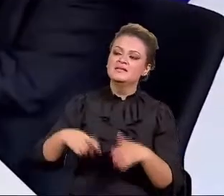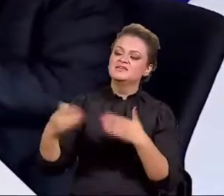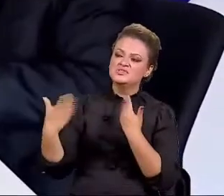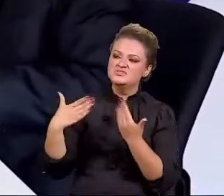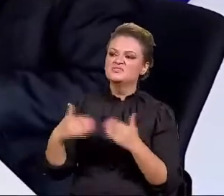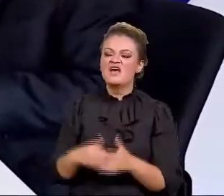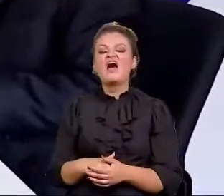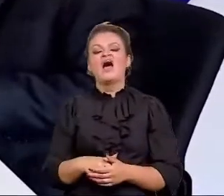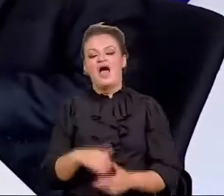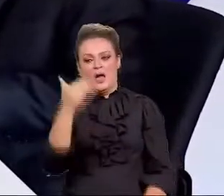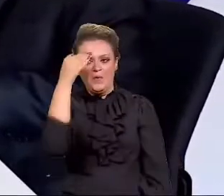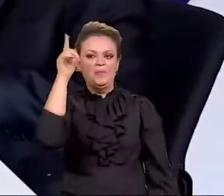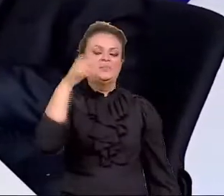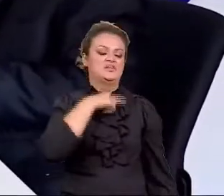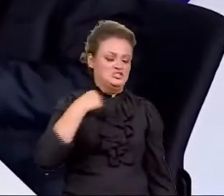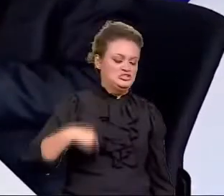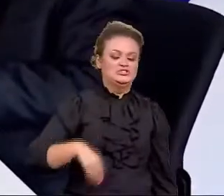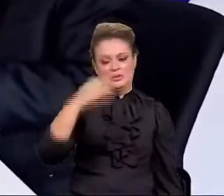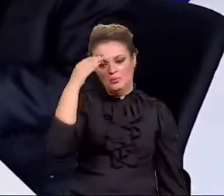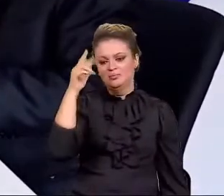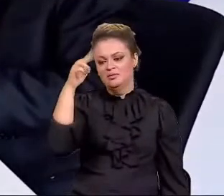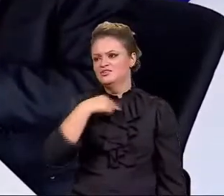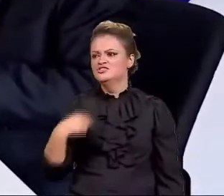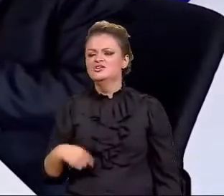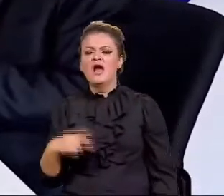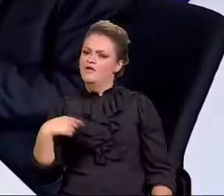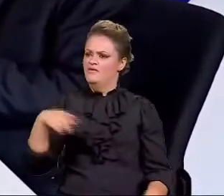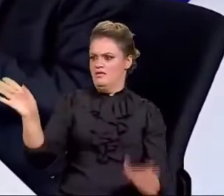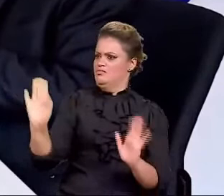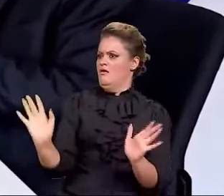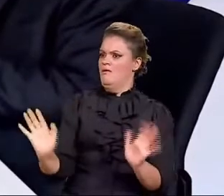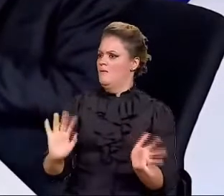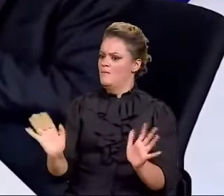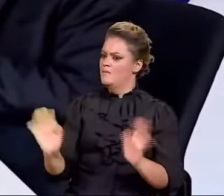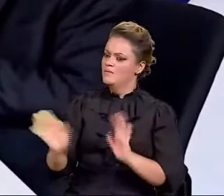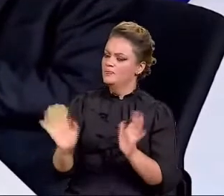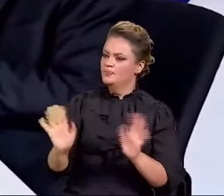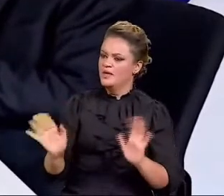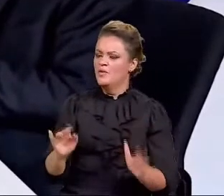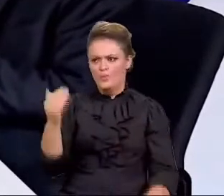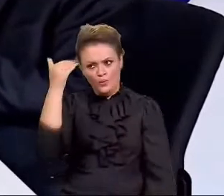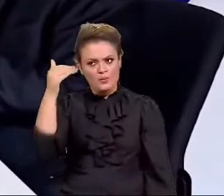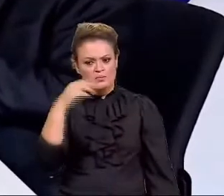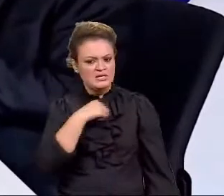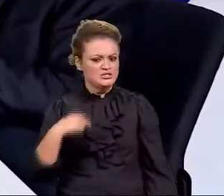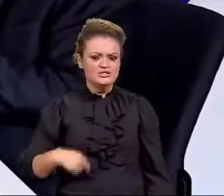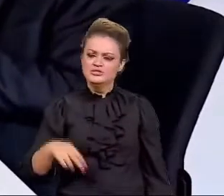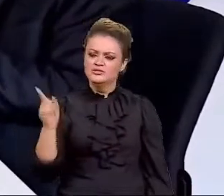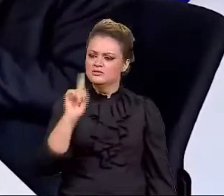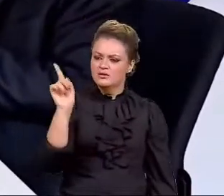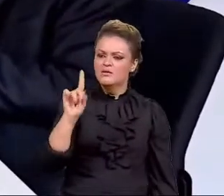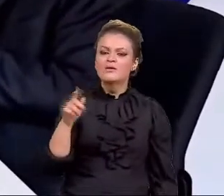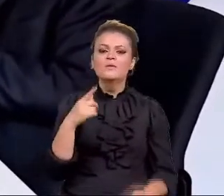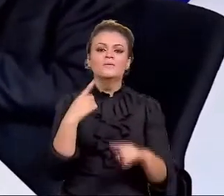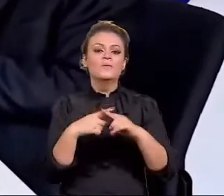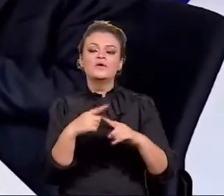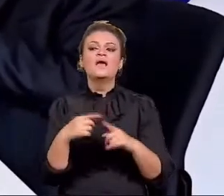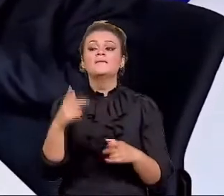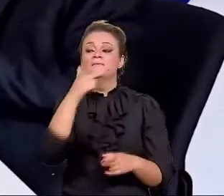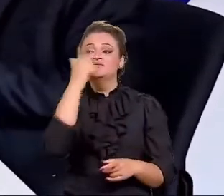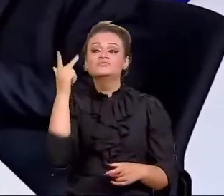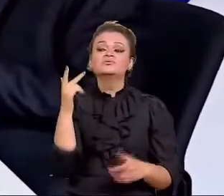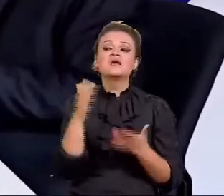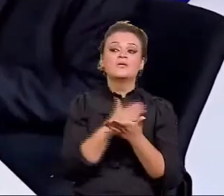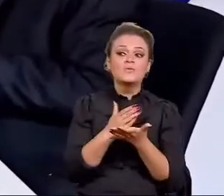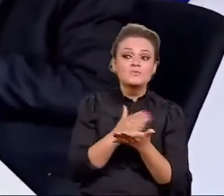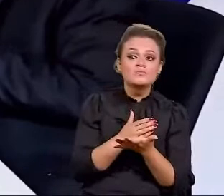o Brasil disse, não, a gente não vai culpar a China porque teve gente poluindo o planeta